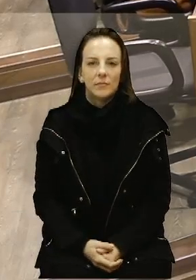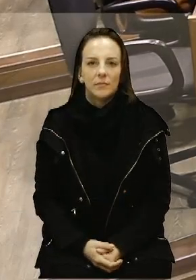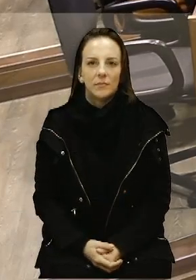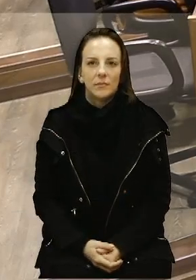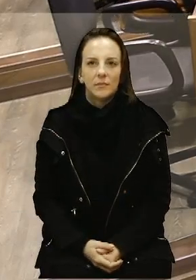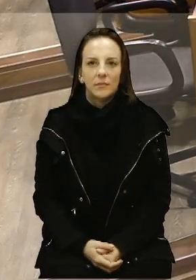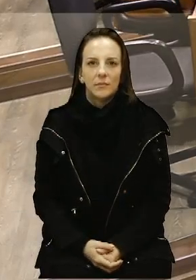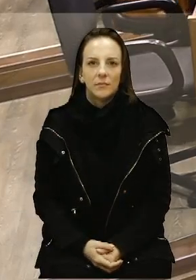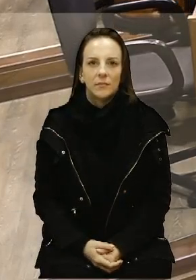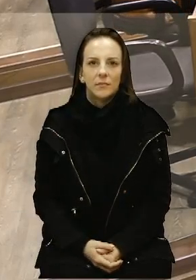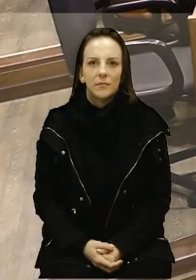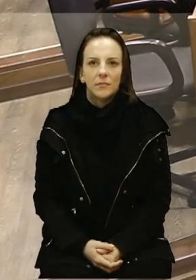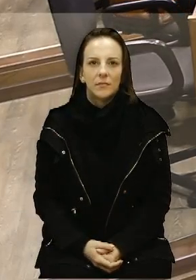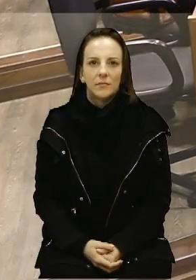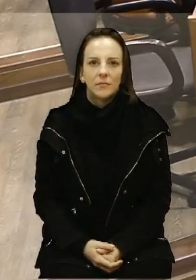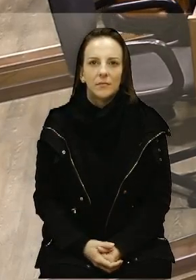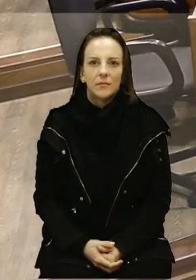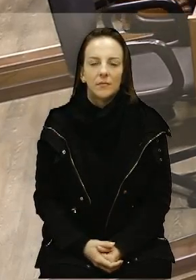Vereador.